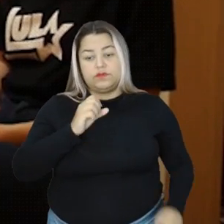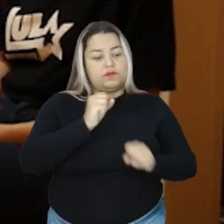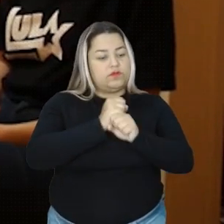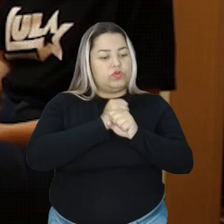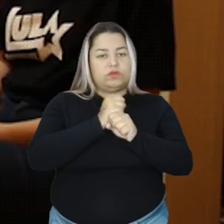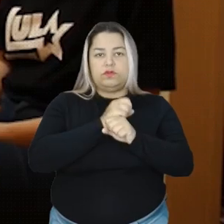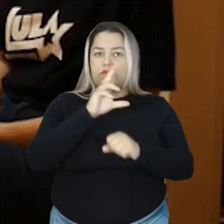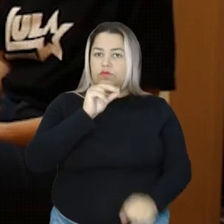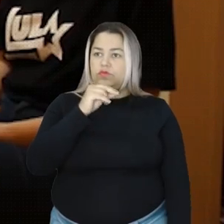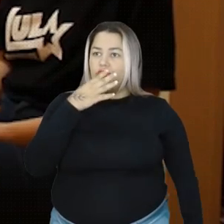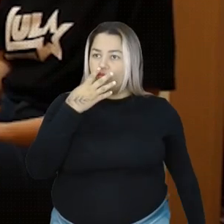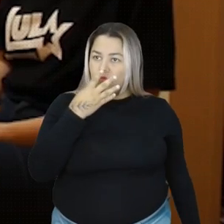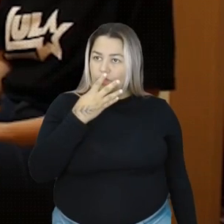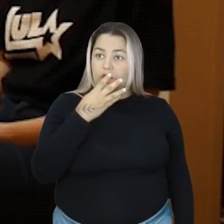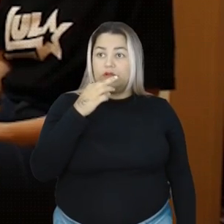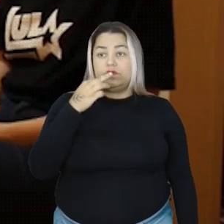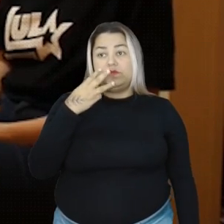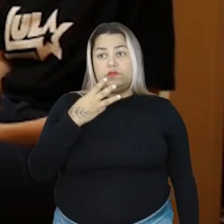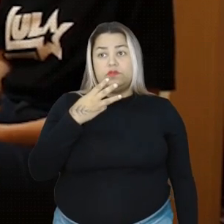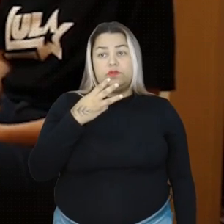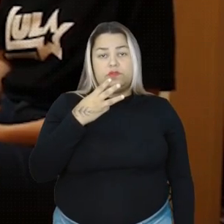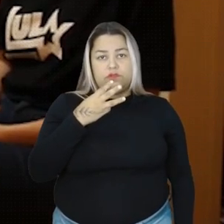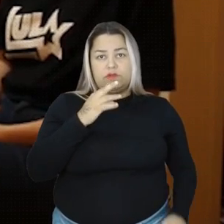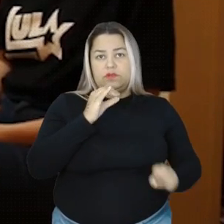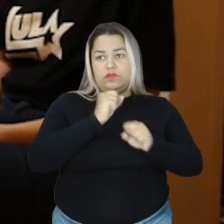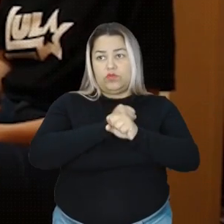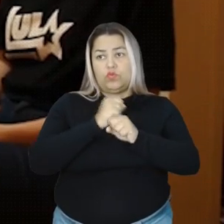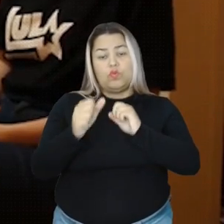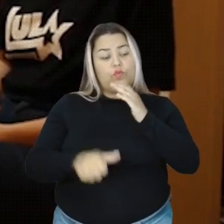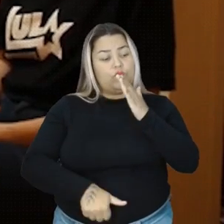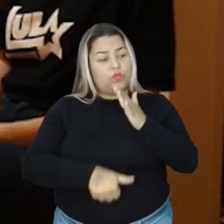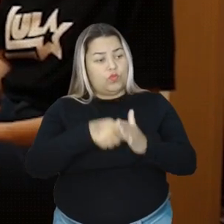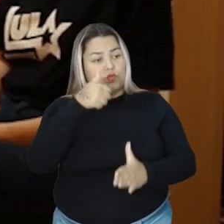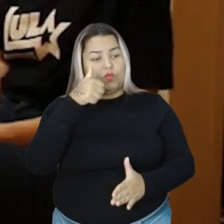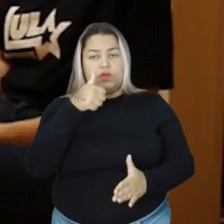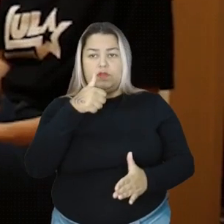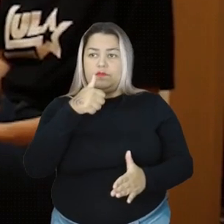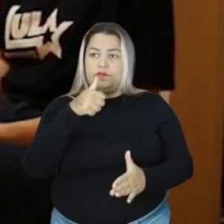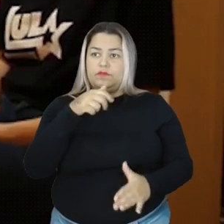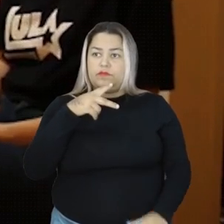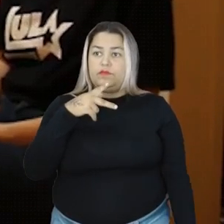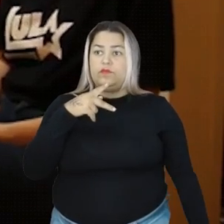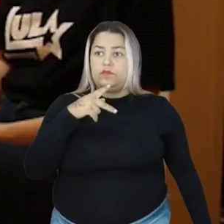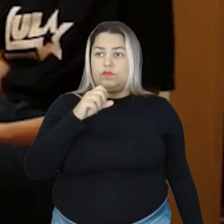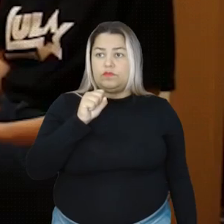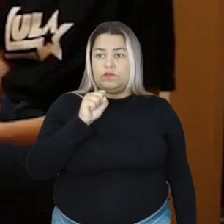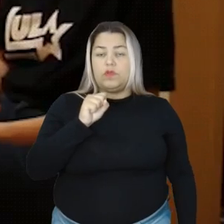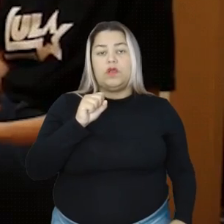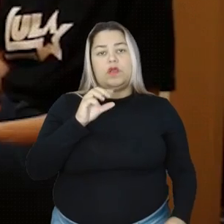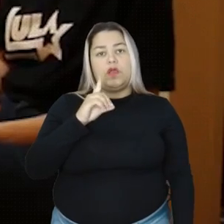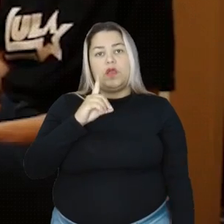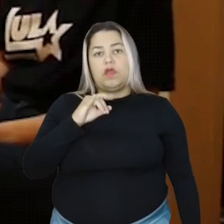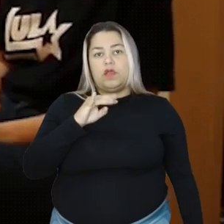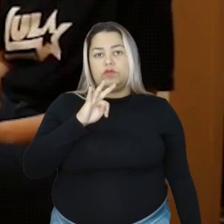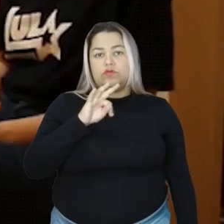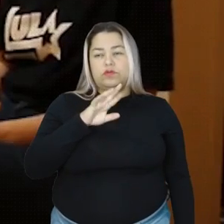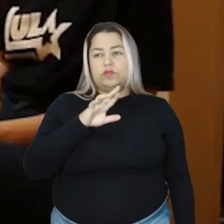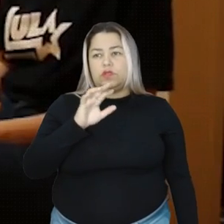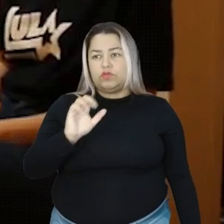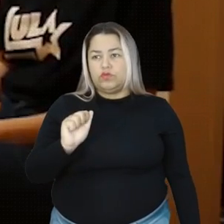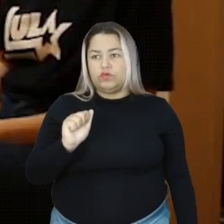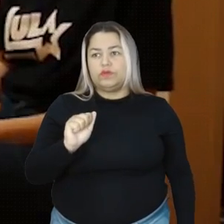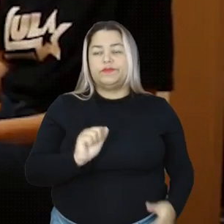4. Ele teve um mandato tampão, né? Foi a primeira eleição após a ditadura. Né? Uhum.